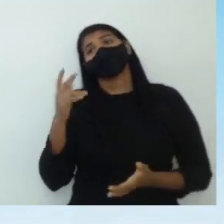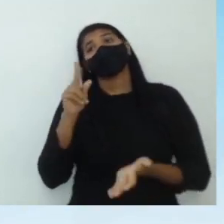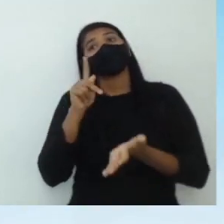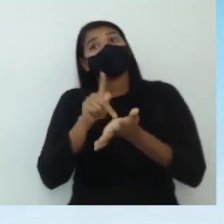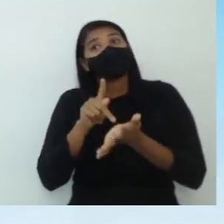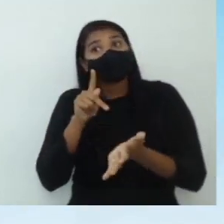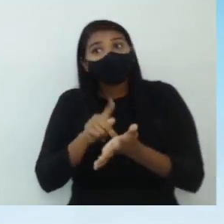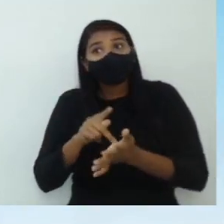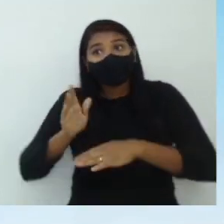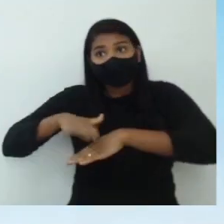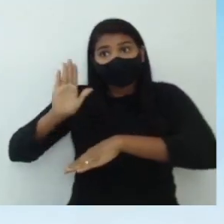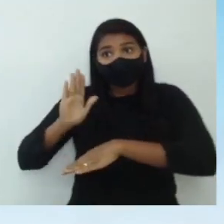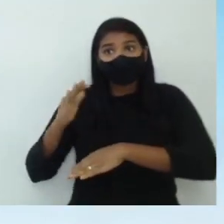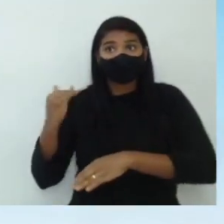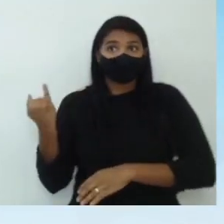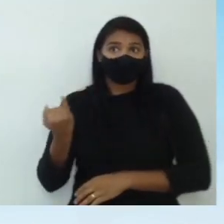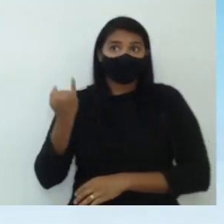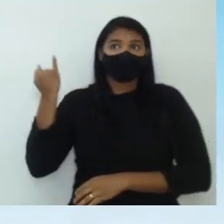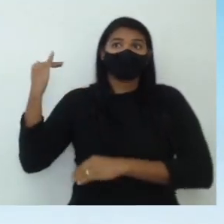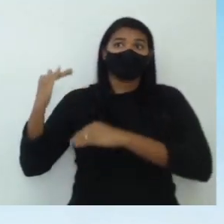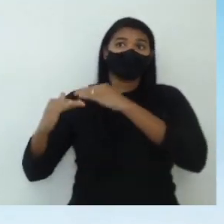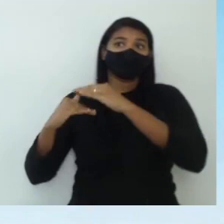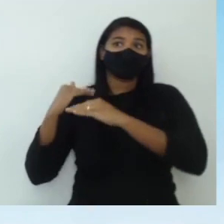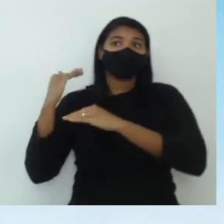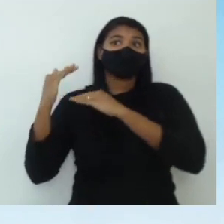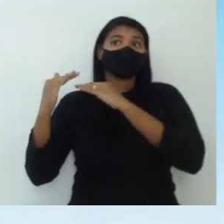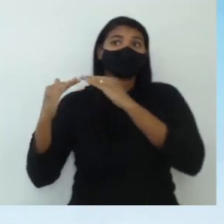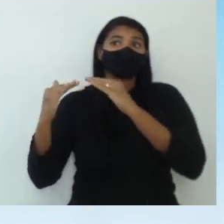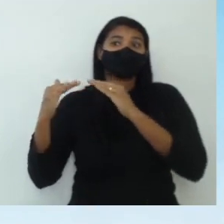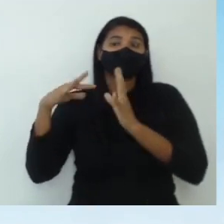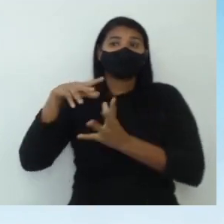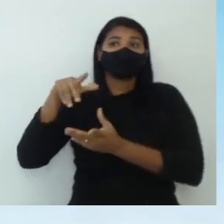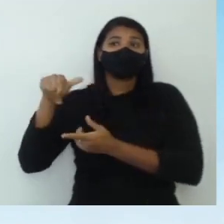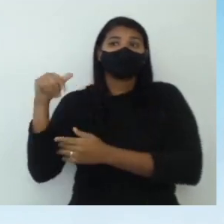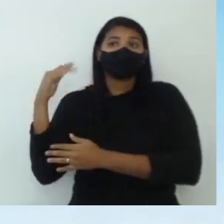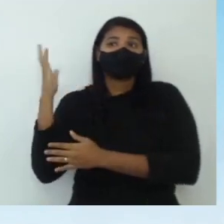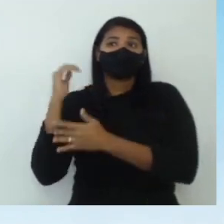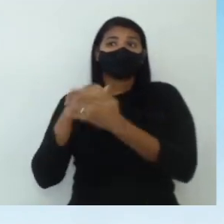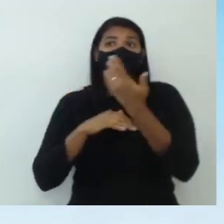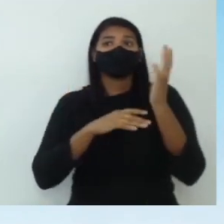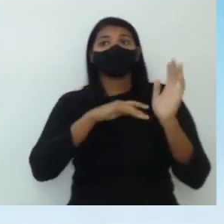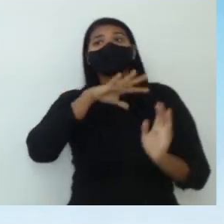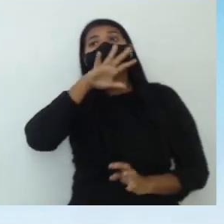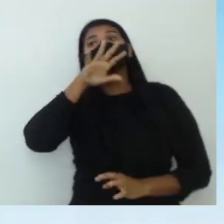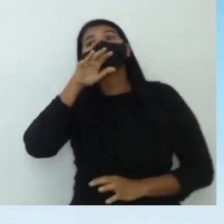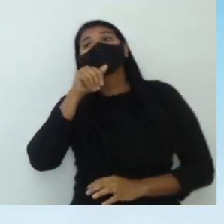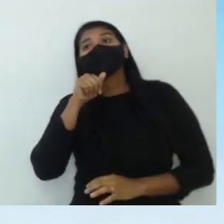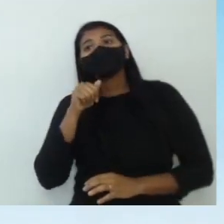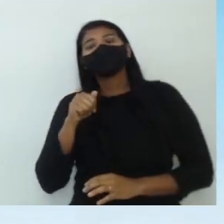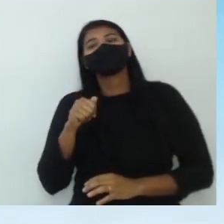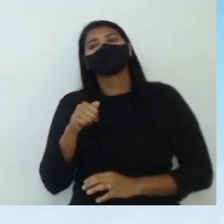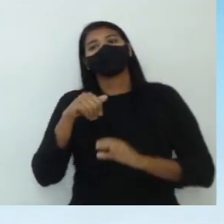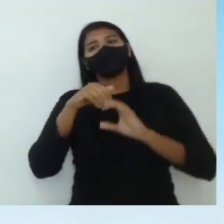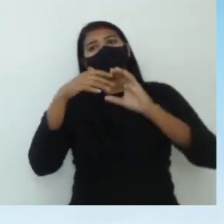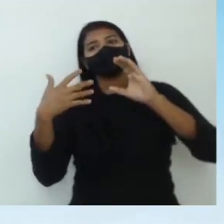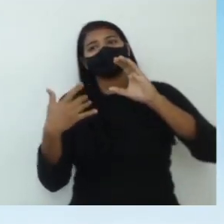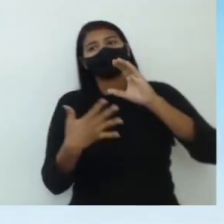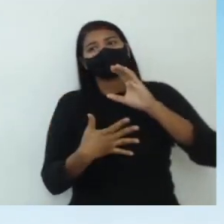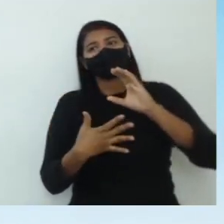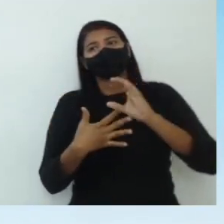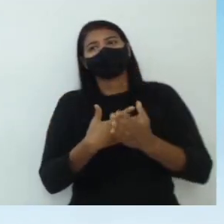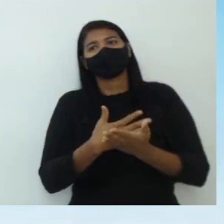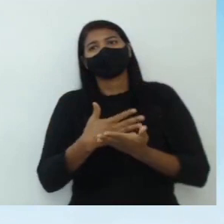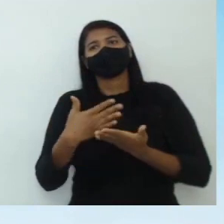coisa mais importante é o desenvolvimento ambiental. Esse desenvolvimento ambiental ele deve ser caracterizado principalmente